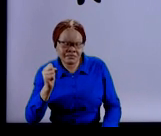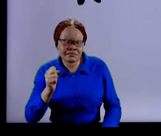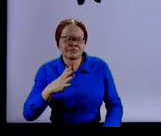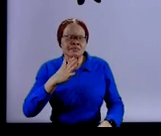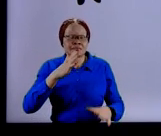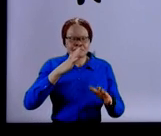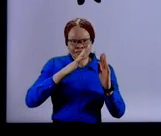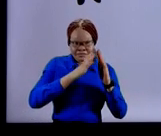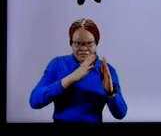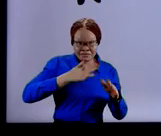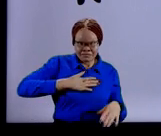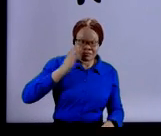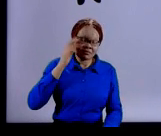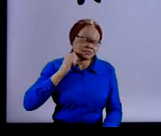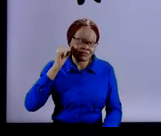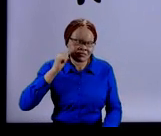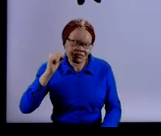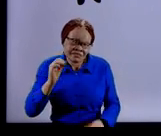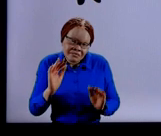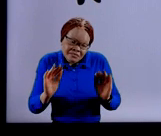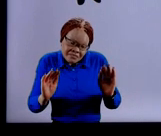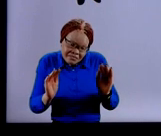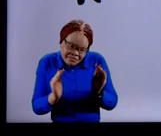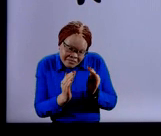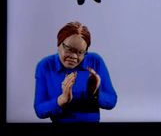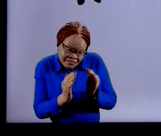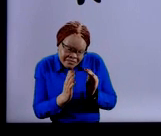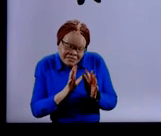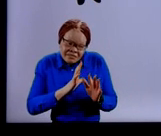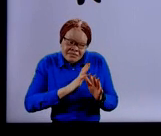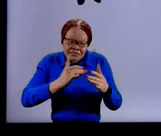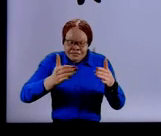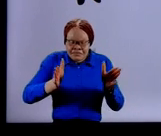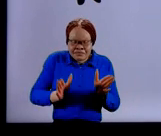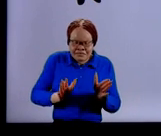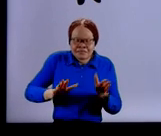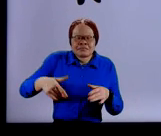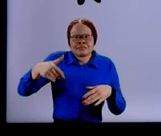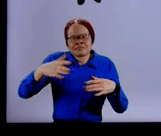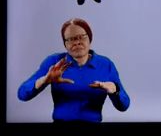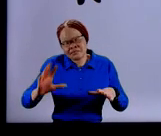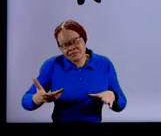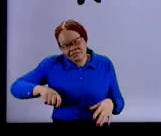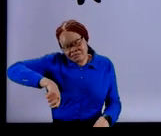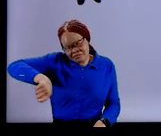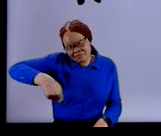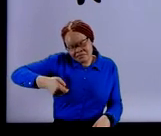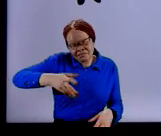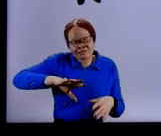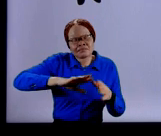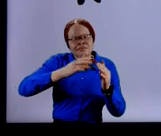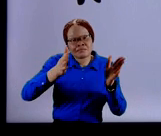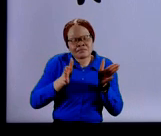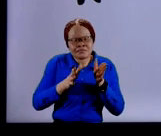a casa dos meus avós é pequena tem uma sala uma cozinha um quarto